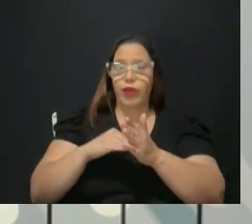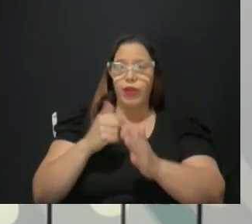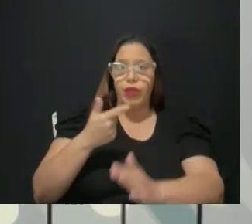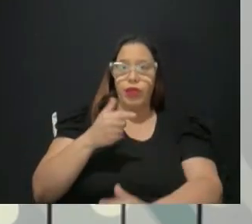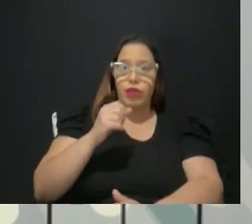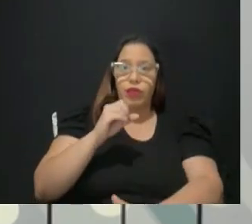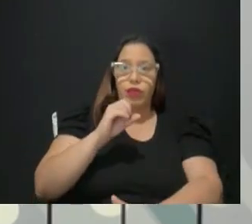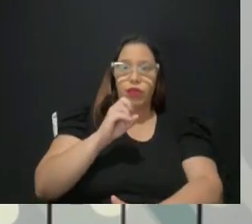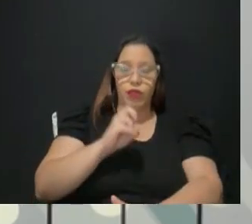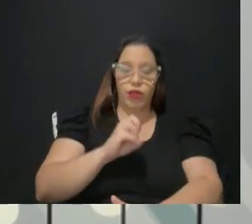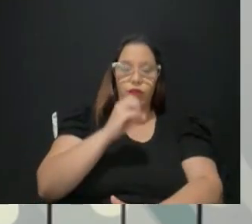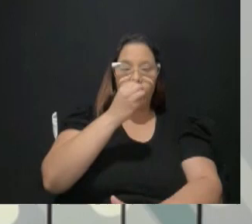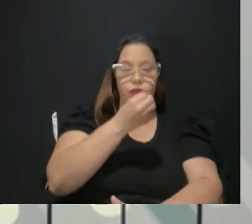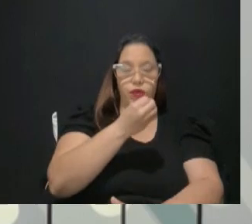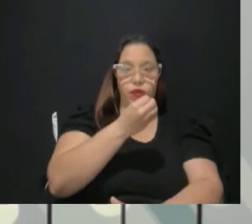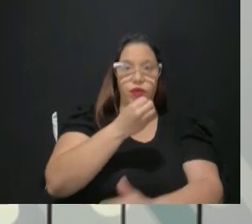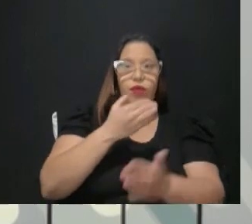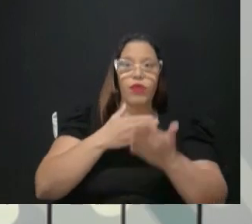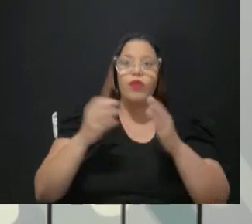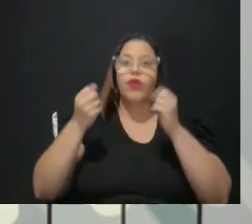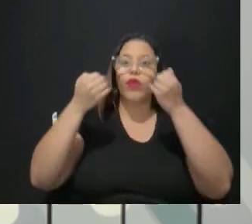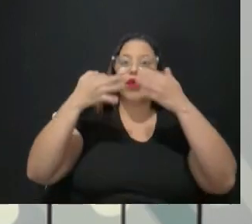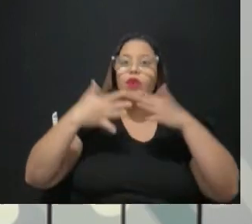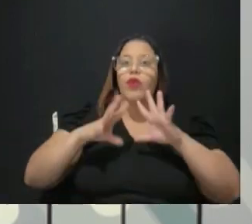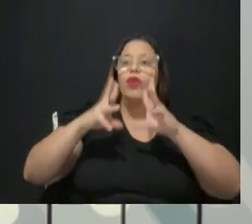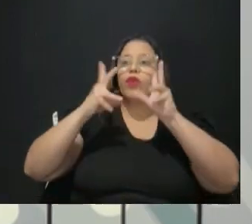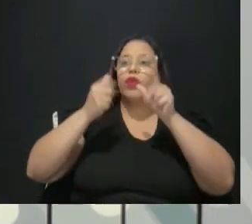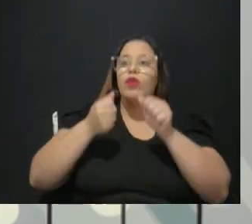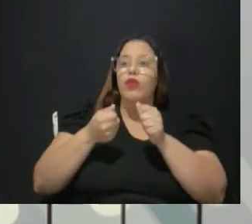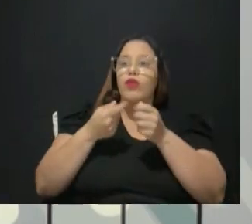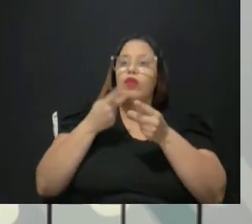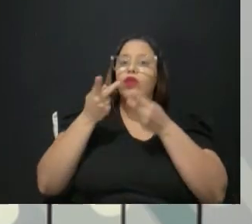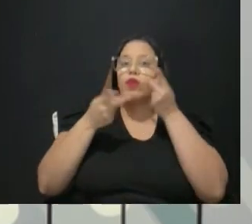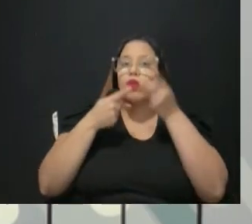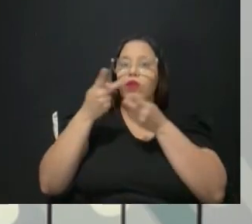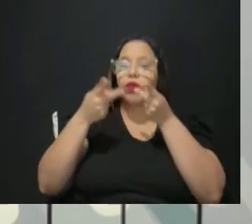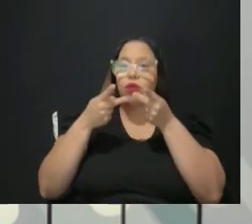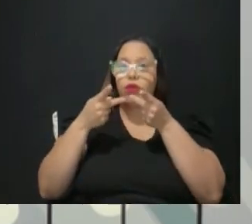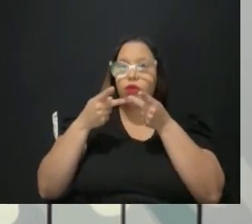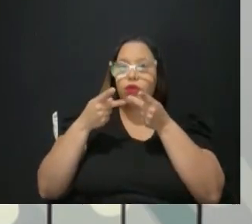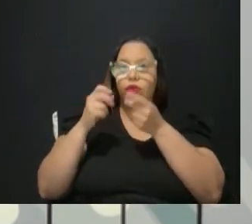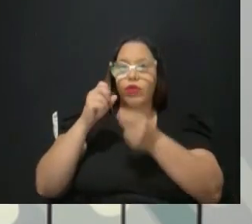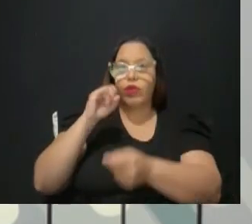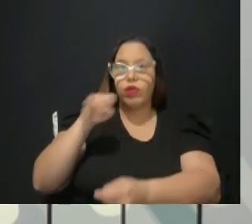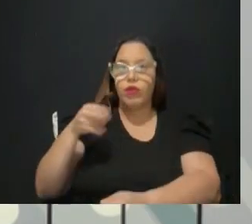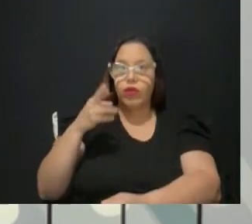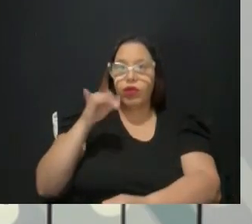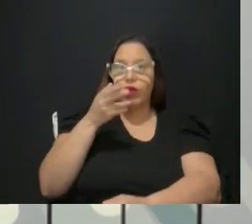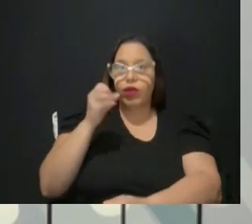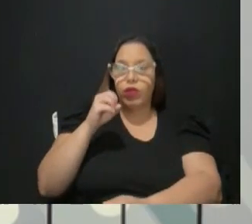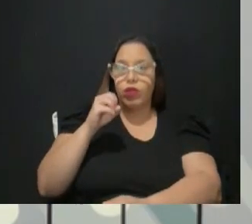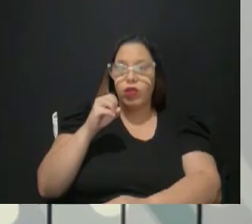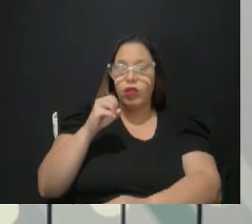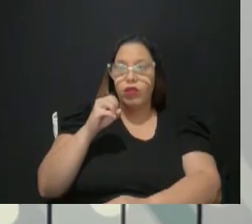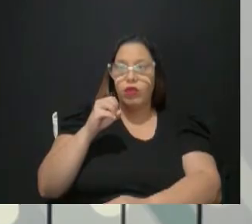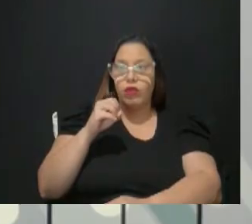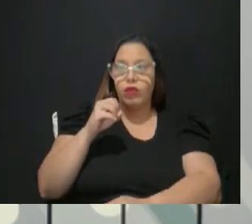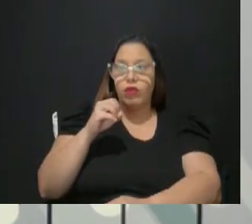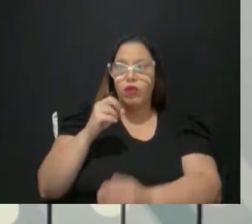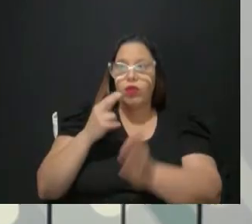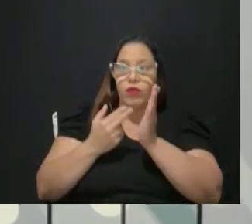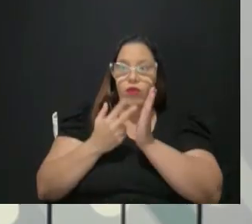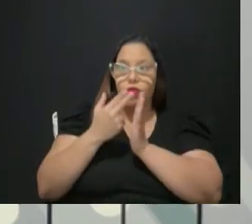até 2050. Quem vai explicar tudo sobre esse assunto é o João Sarragoff. Ele